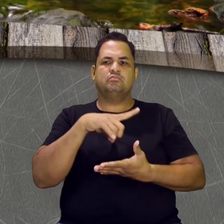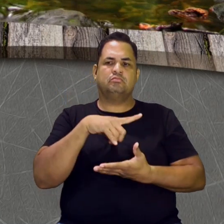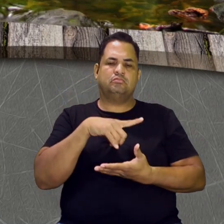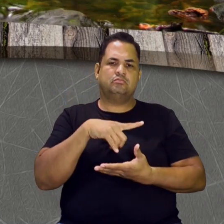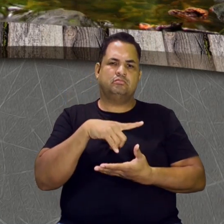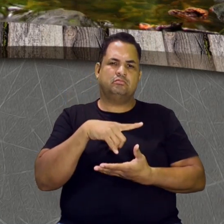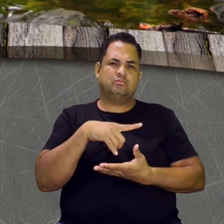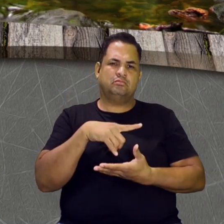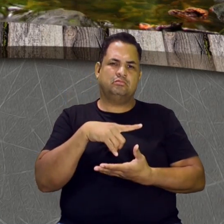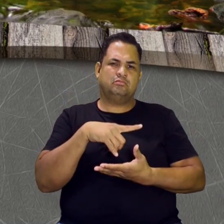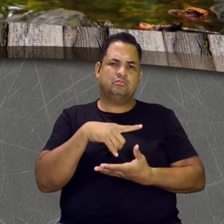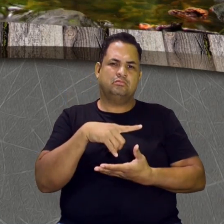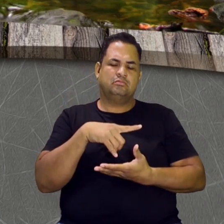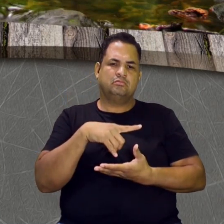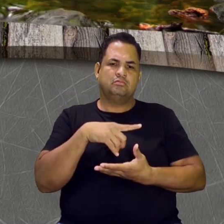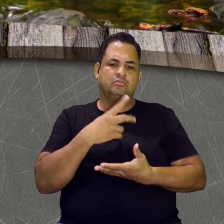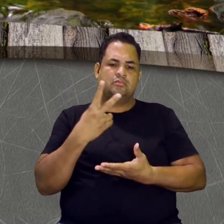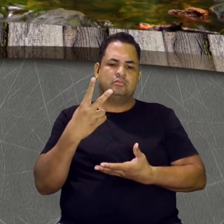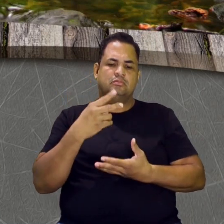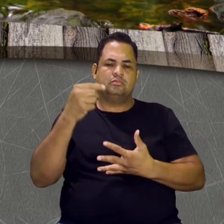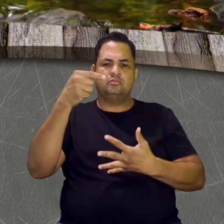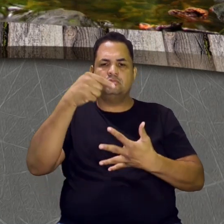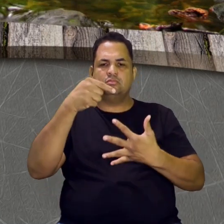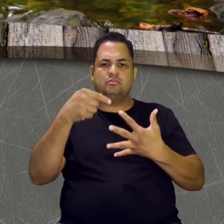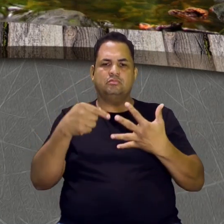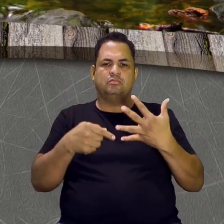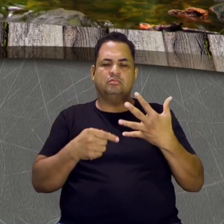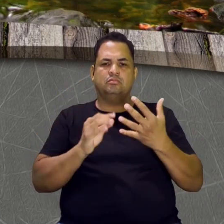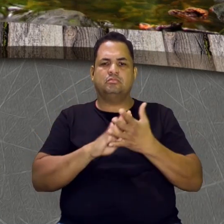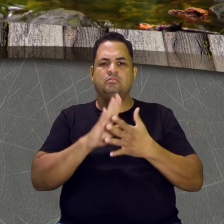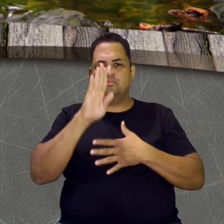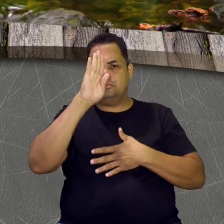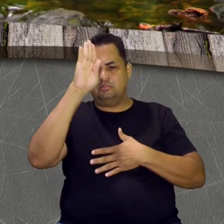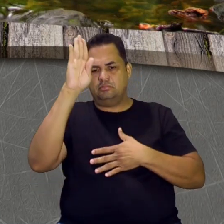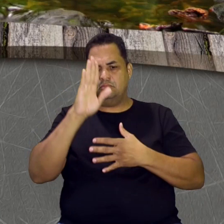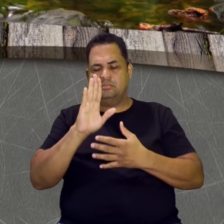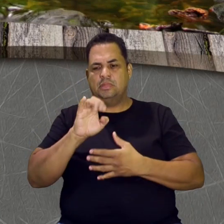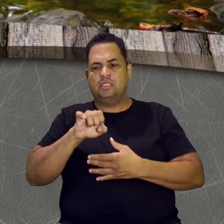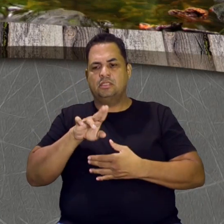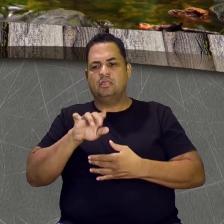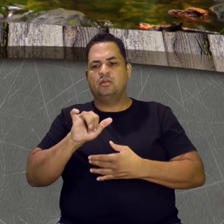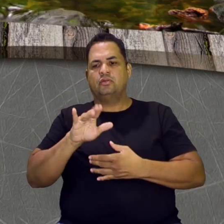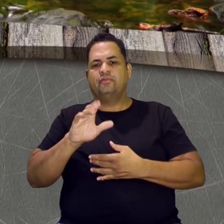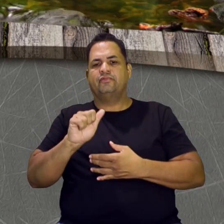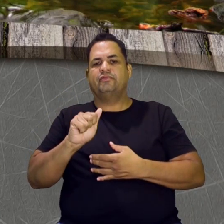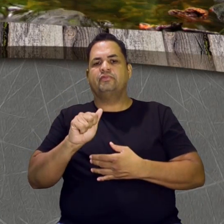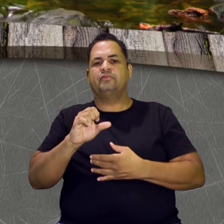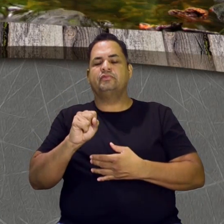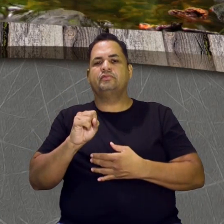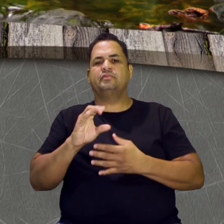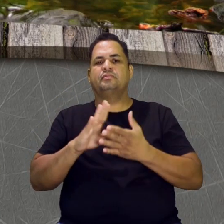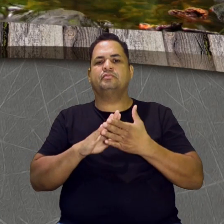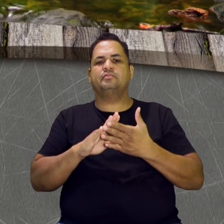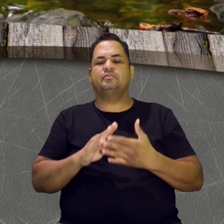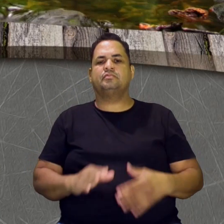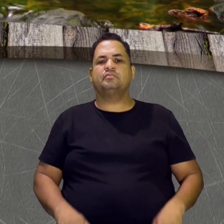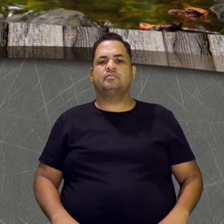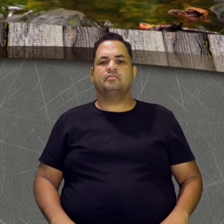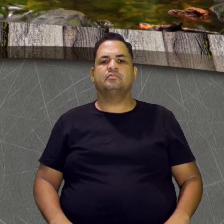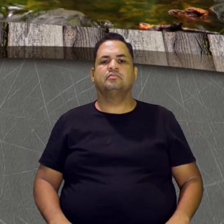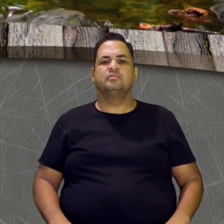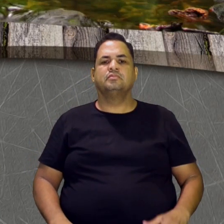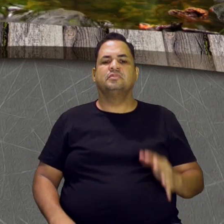vão, as duas classificações chaves, né? Autótrofos e os heterótrofos. Autótrofos,